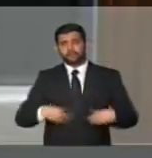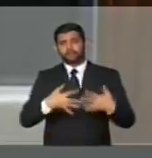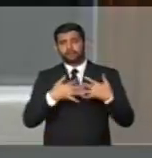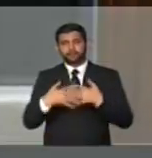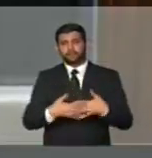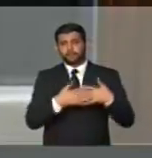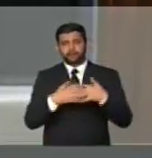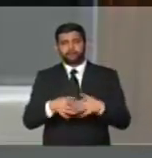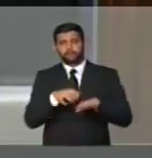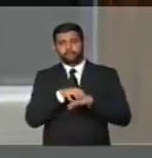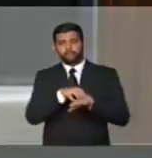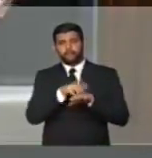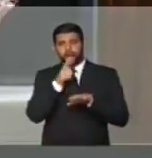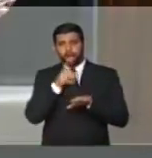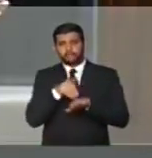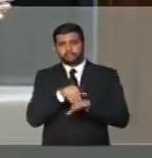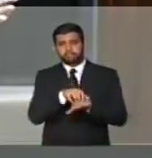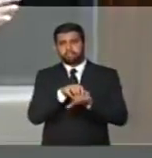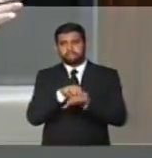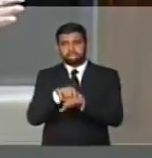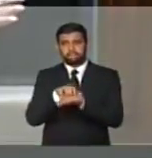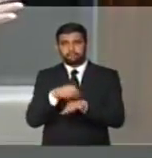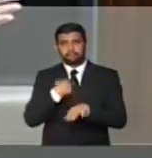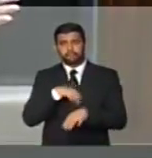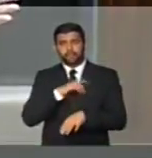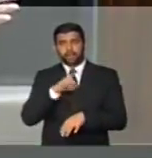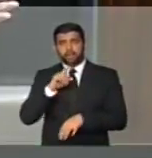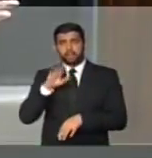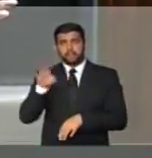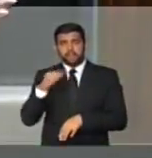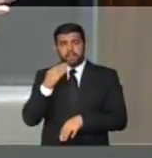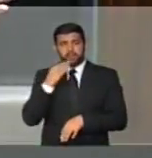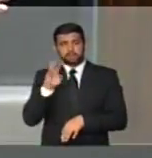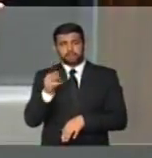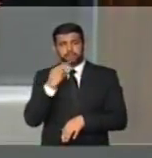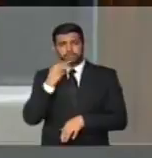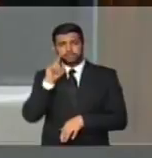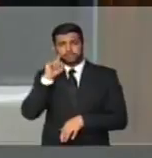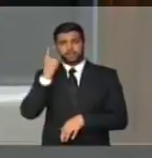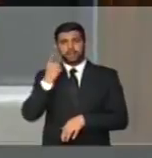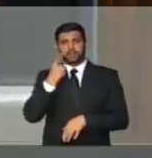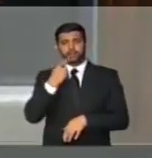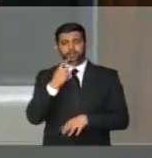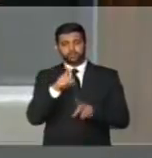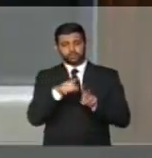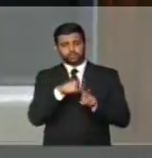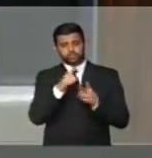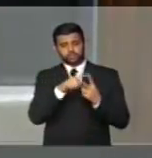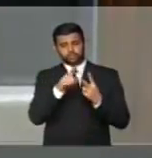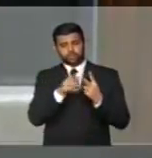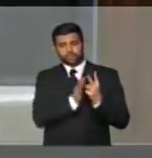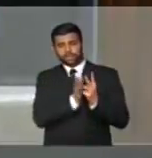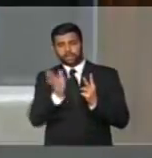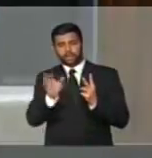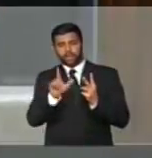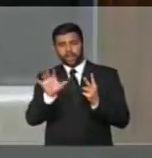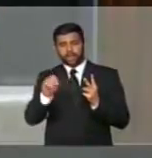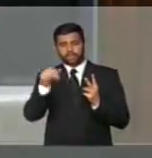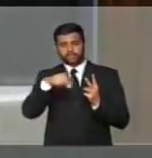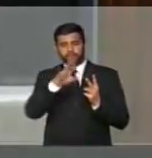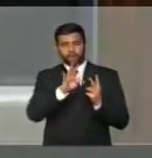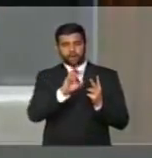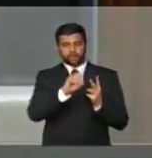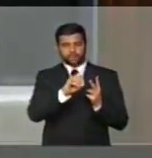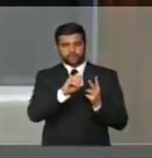Valente, bilhões e mais bilhões. Para se ter uma ideia, os dois canais, o leste e o